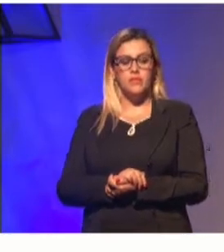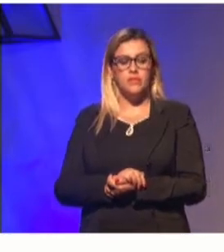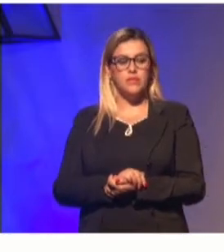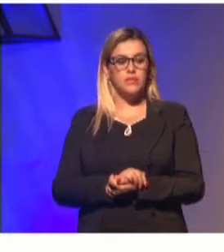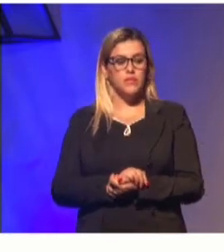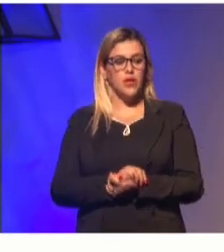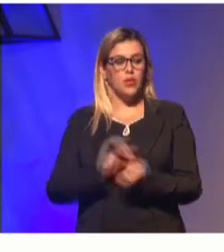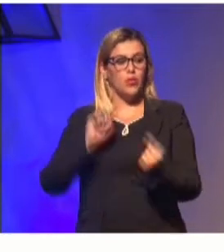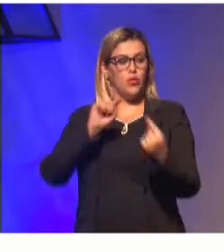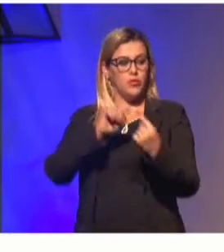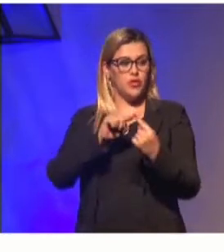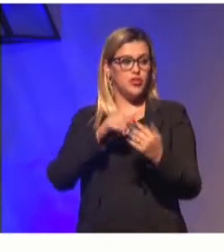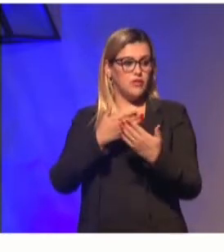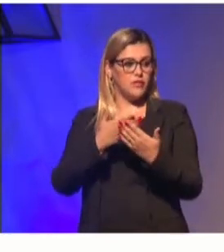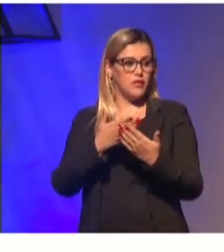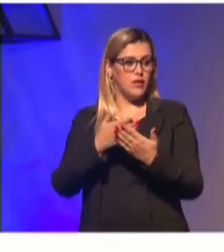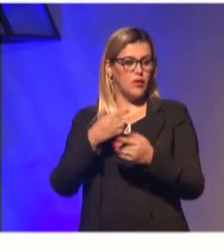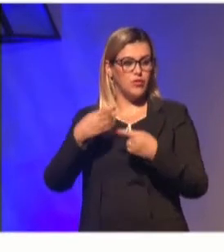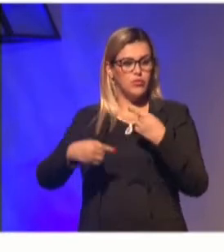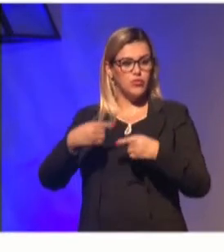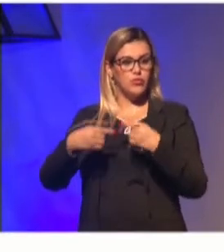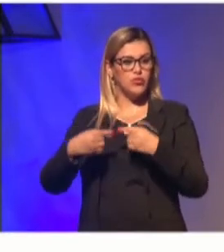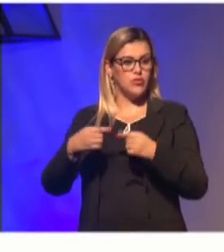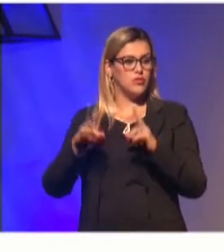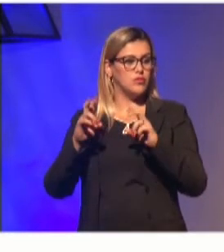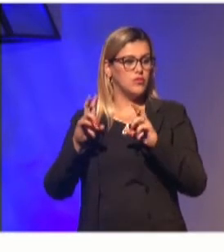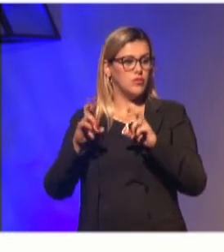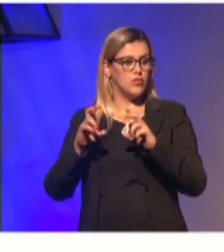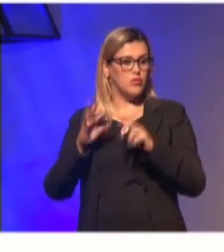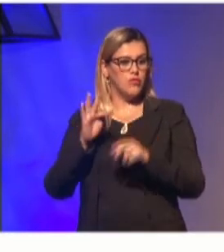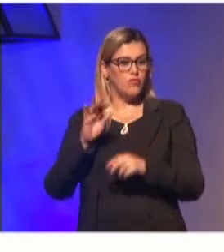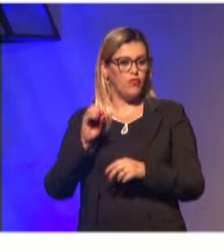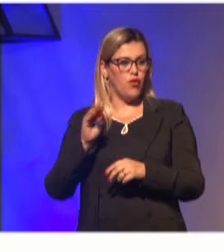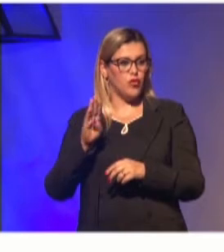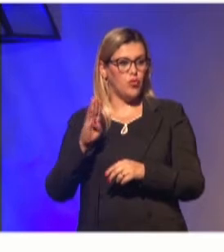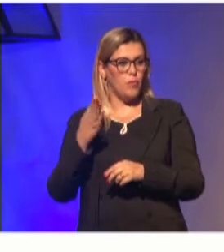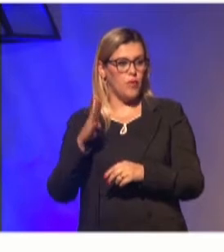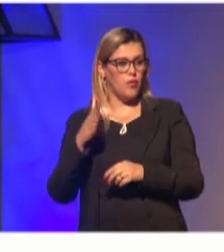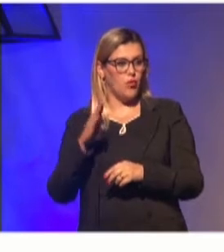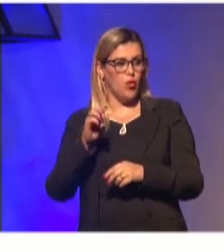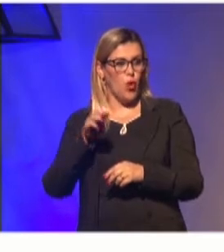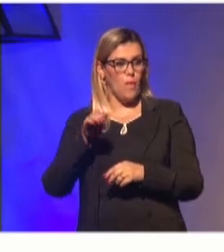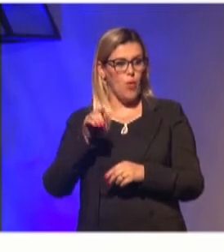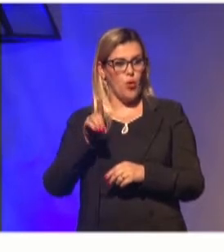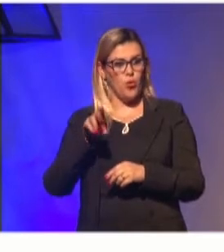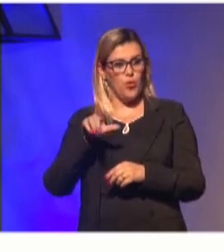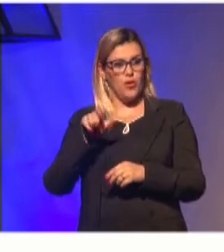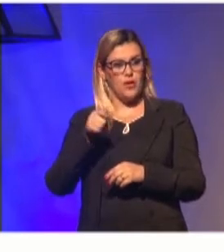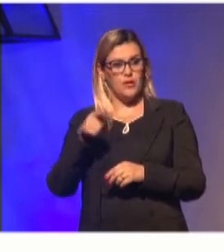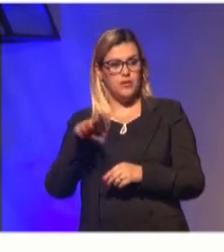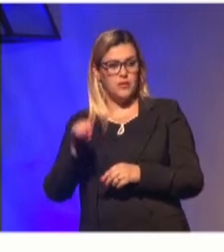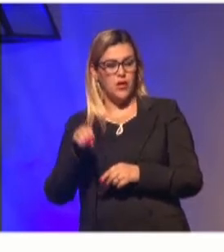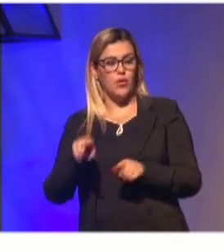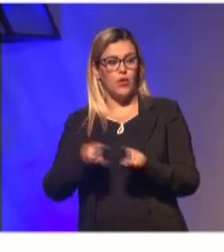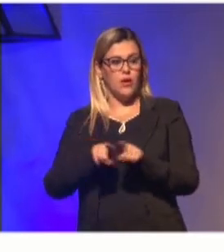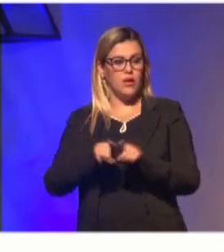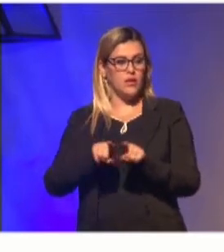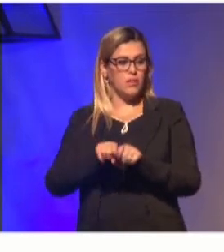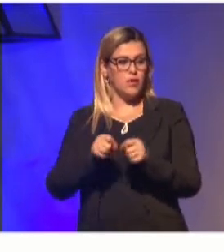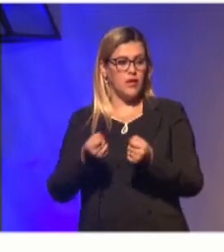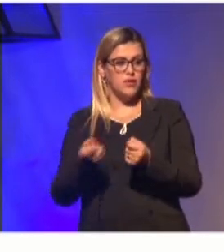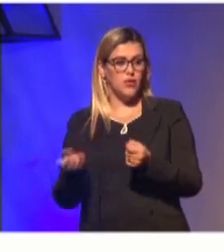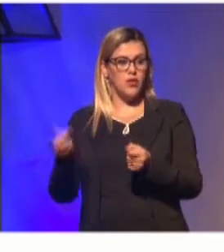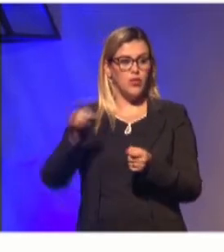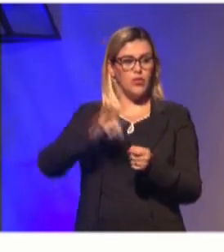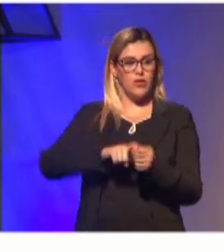nos objetivos da nossa aula, então é discutir um pouco sobre a fotobiomodulação, discutir um pouco sobre as lesões e a regeneração,